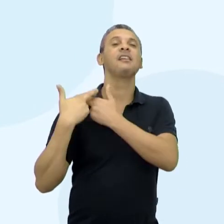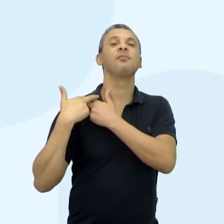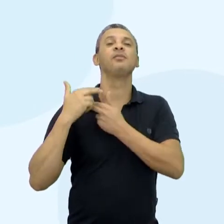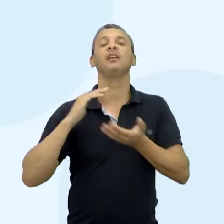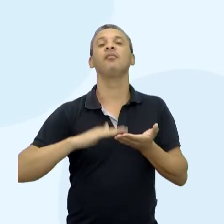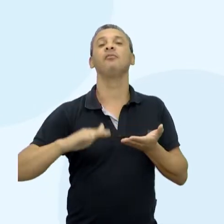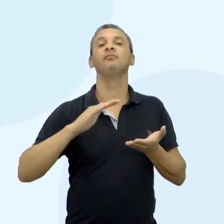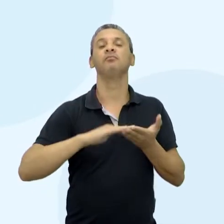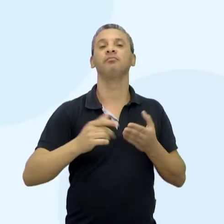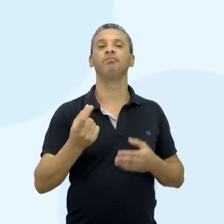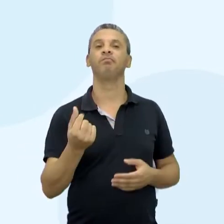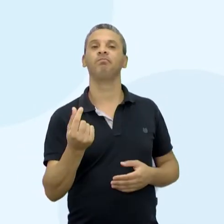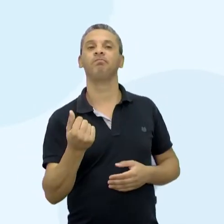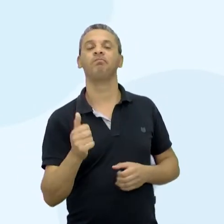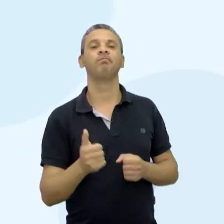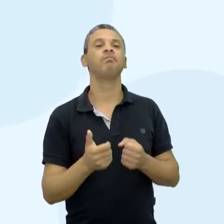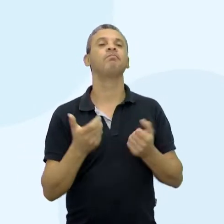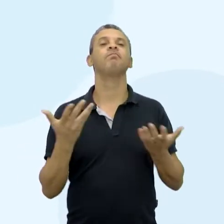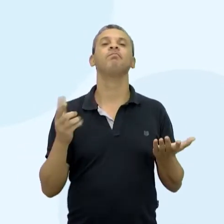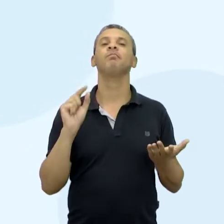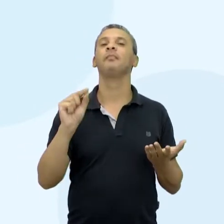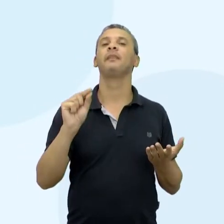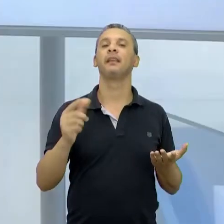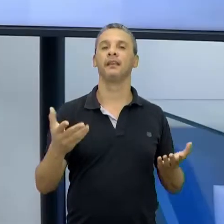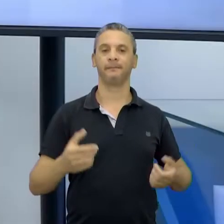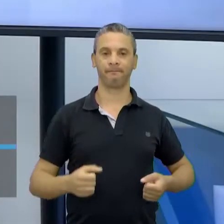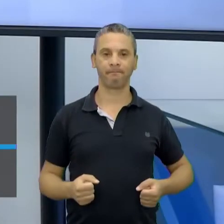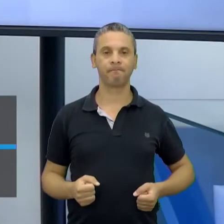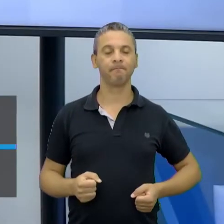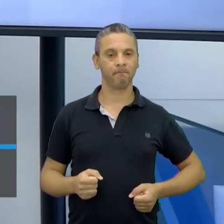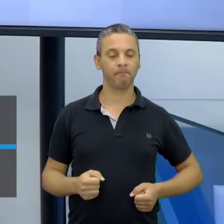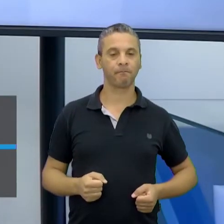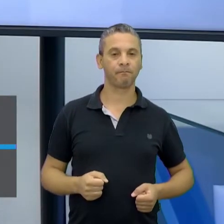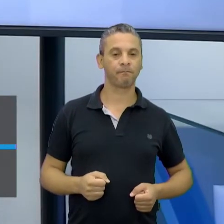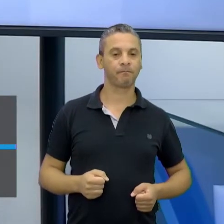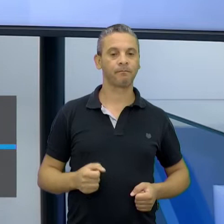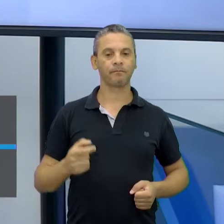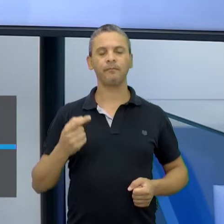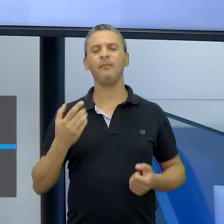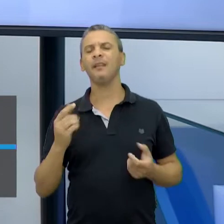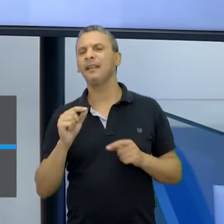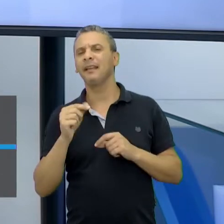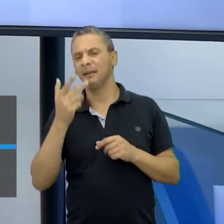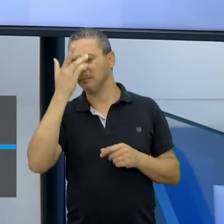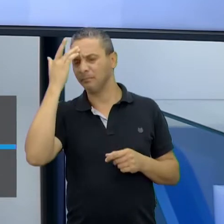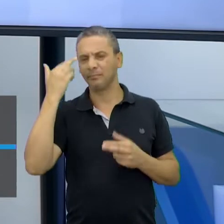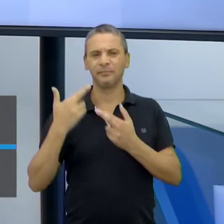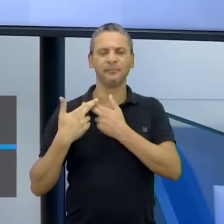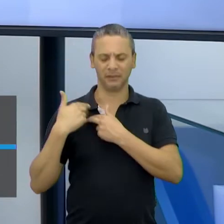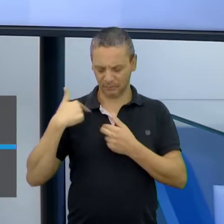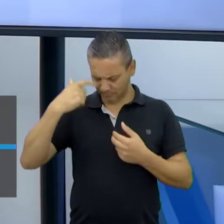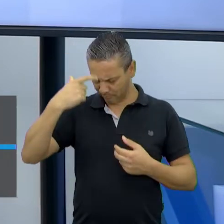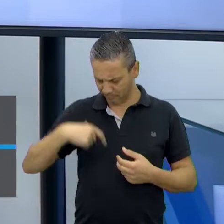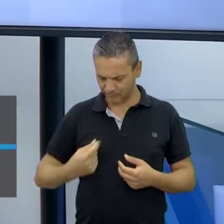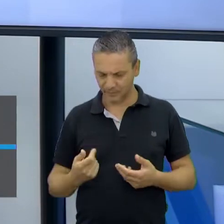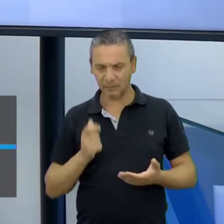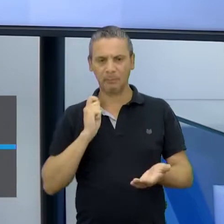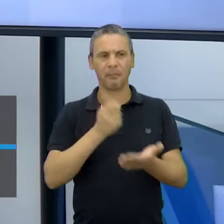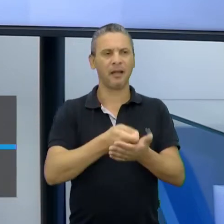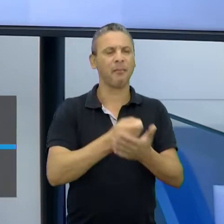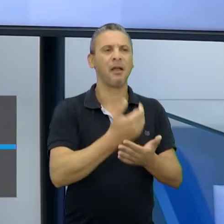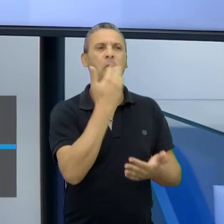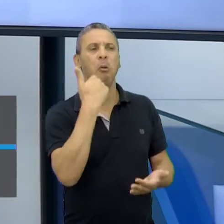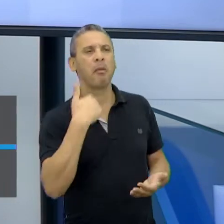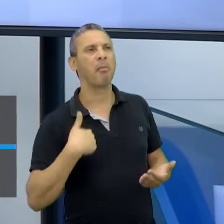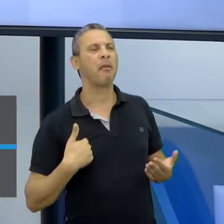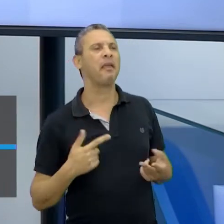despesas até aqui, até os dias de hoje, né? Quanto a gente custa e quem assumiu isso? Quem pagou nossa